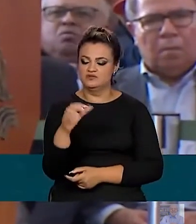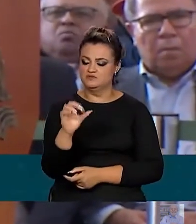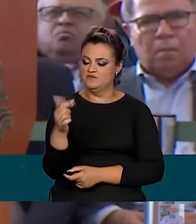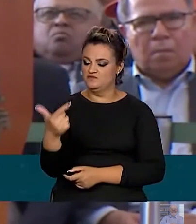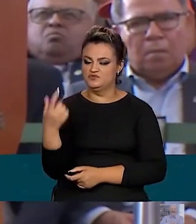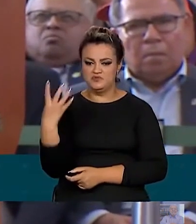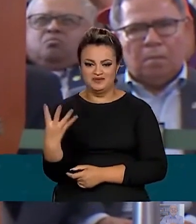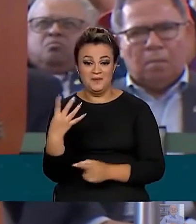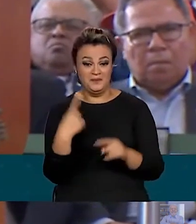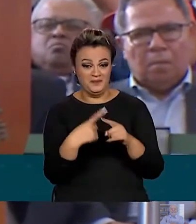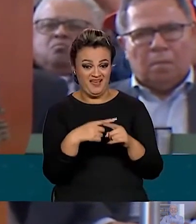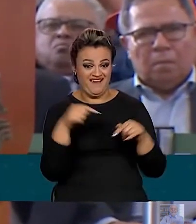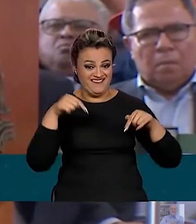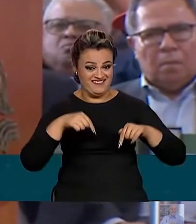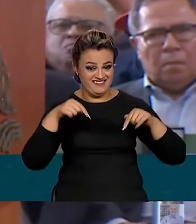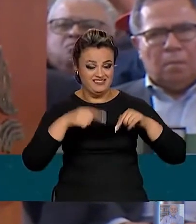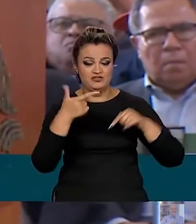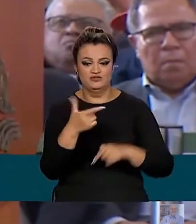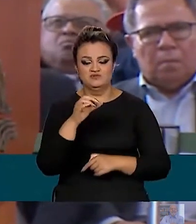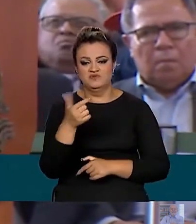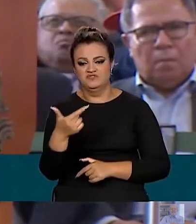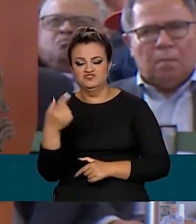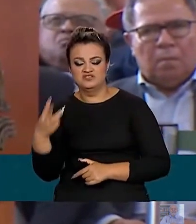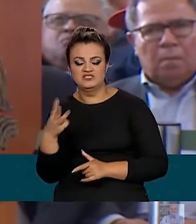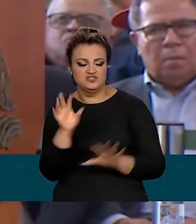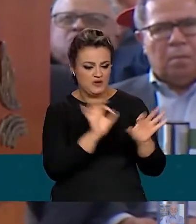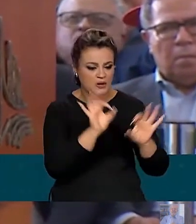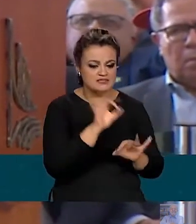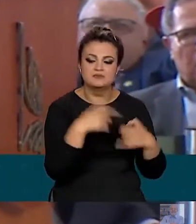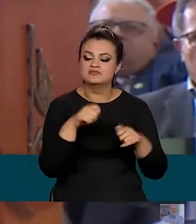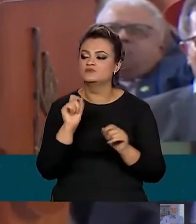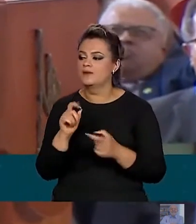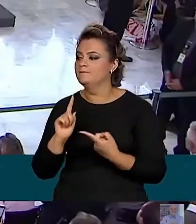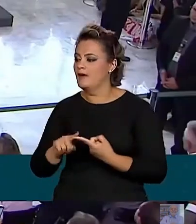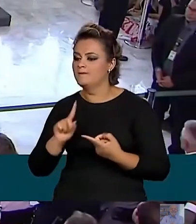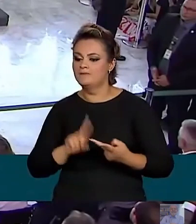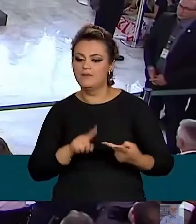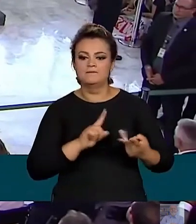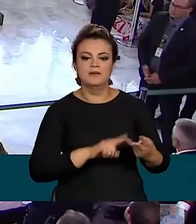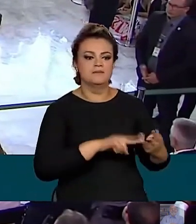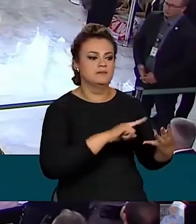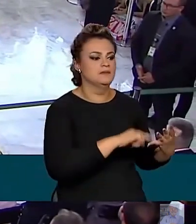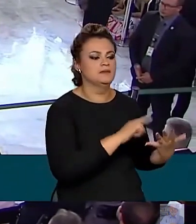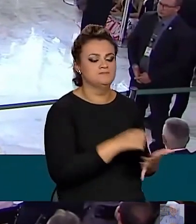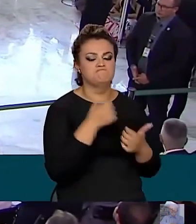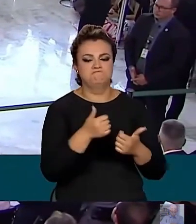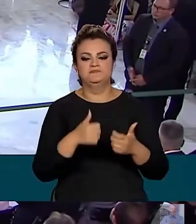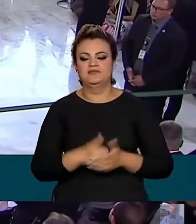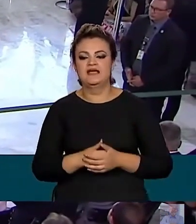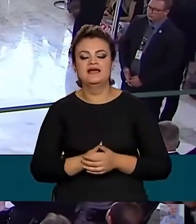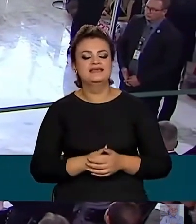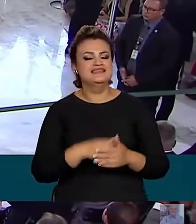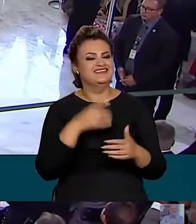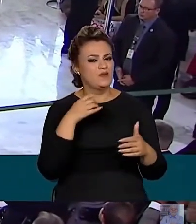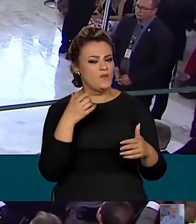porque nós vamos ter que construí-lo agora em 2023. E eu tenho certeza, companheiro, que nós vamos cumprir